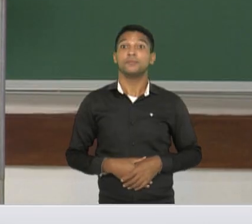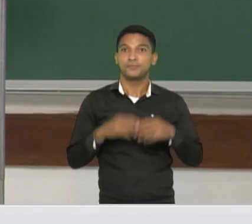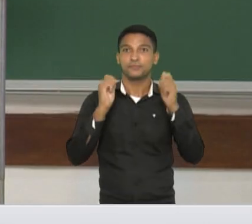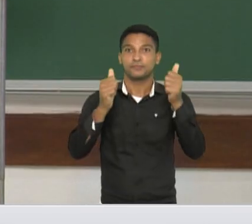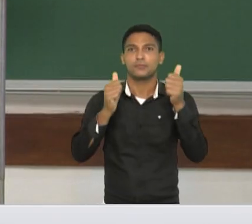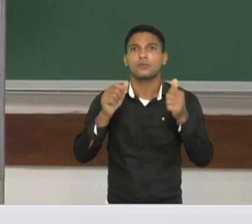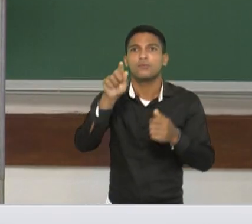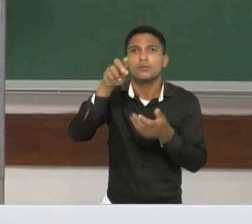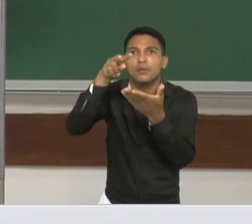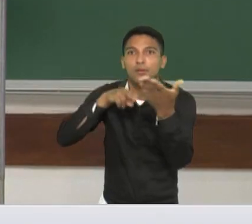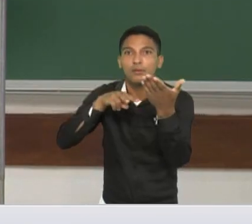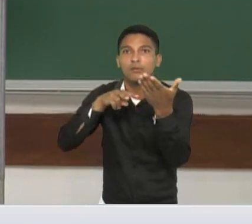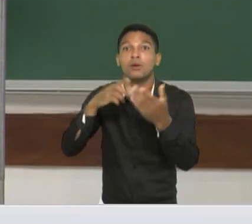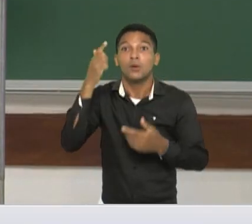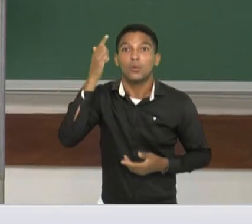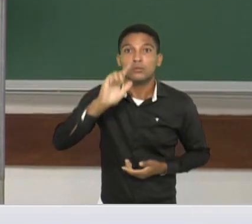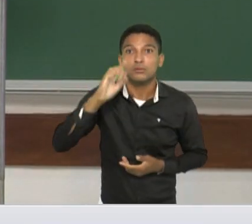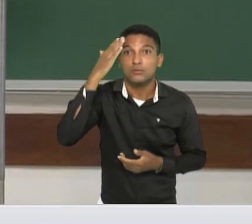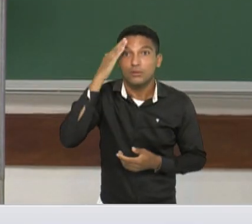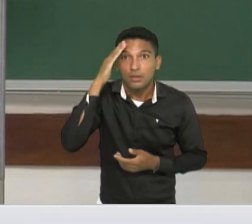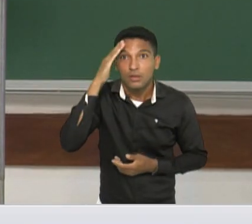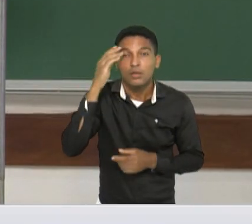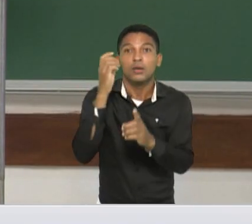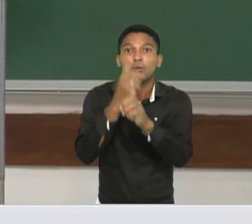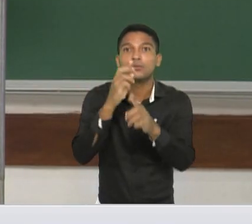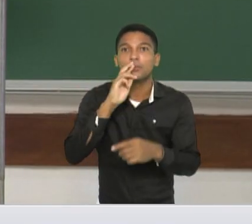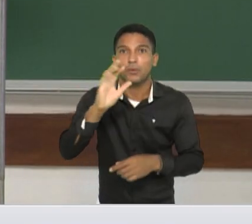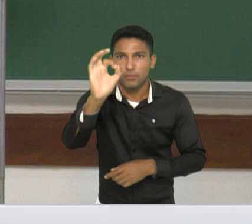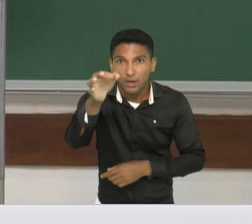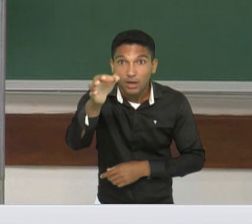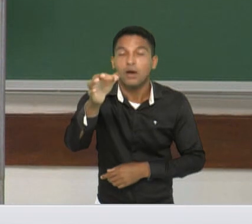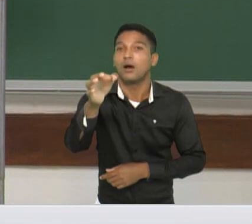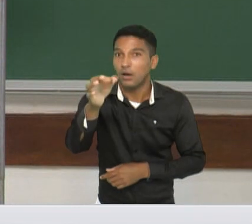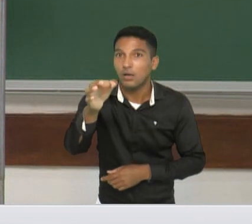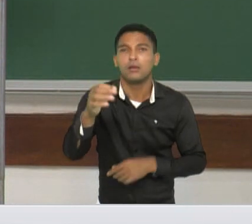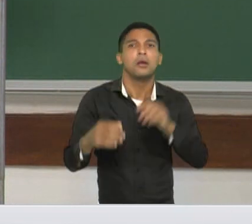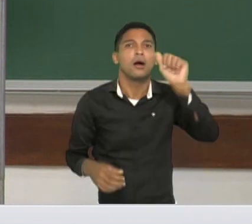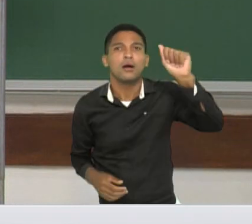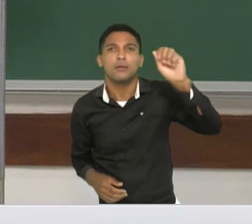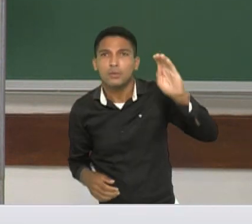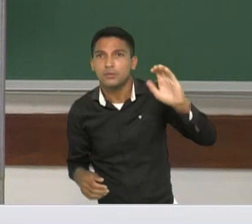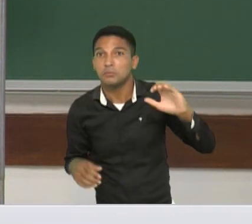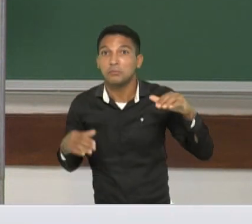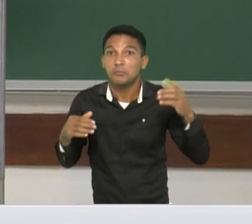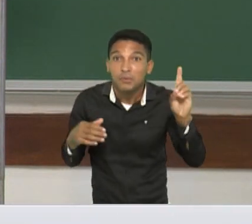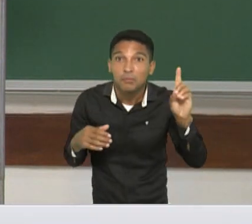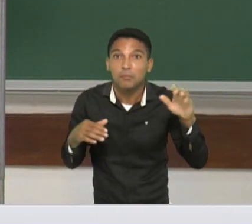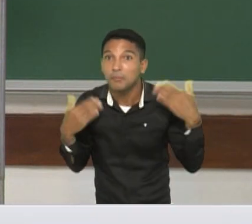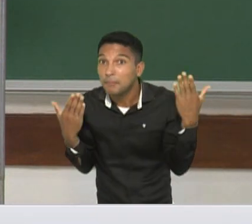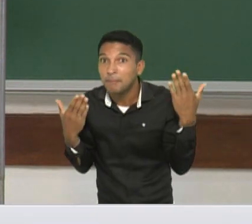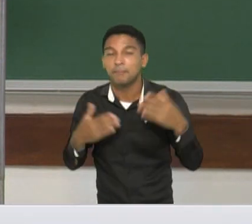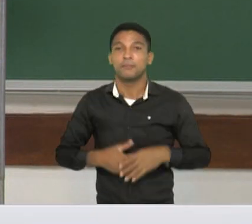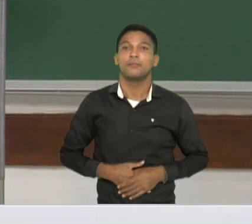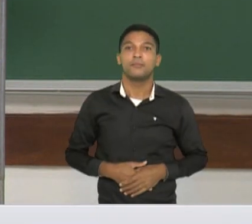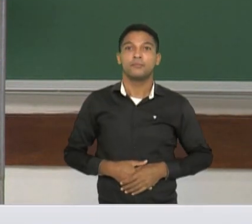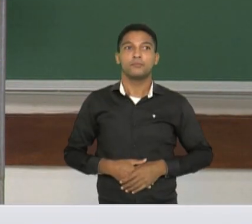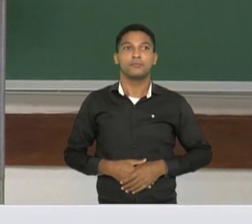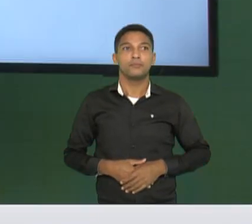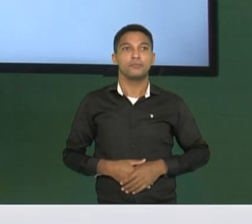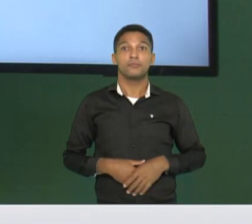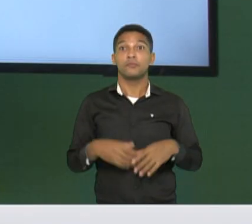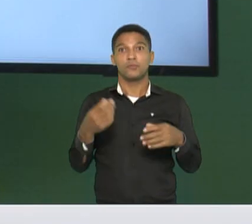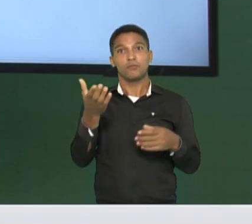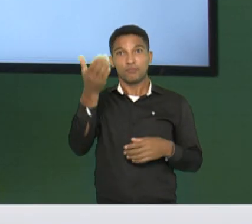Muito bem, você leu? Conseguiu entender? Achou qual a resposta certa? A, B, C ou D? Vamos ver